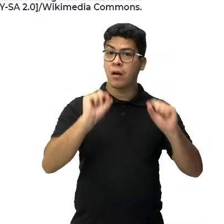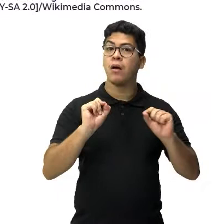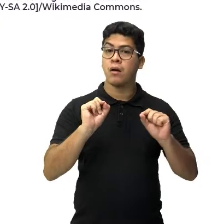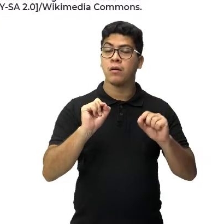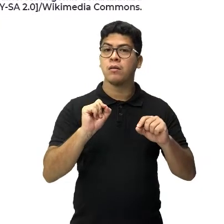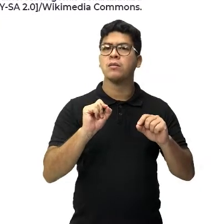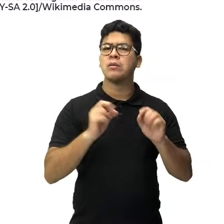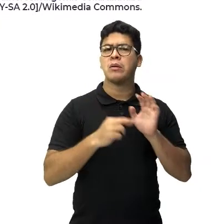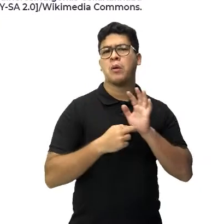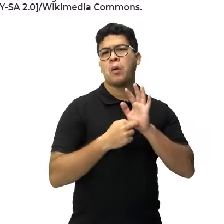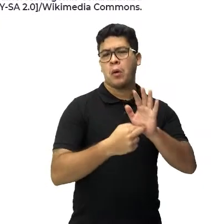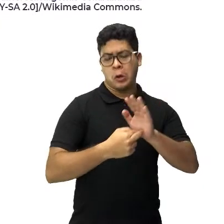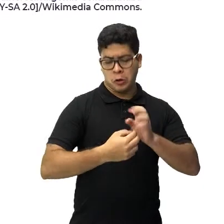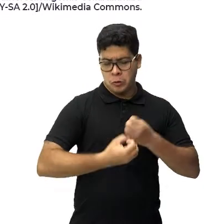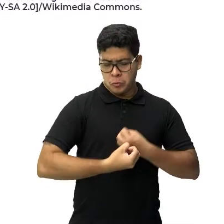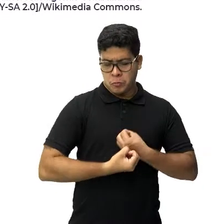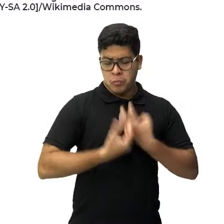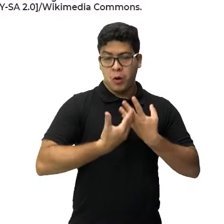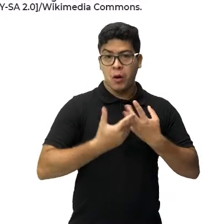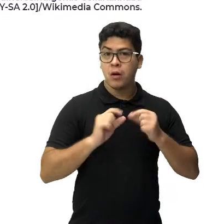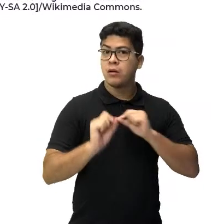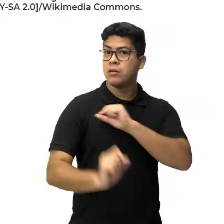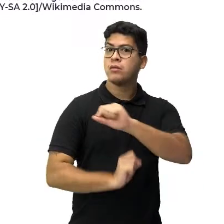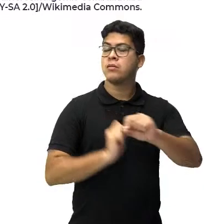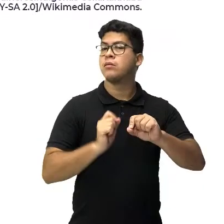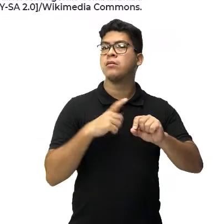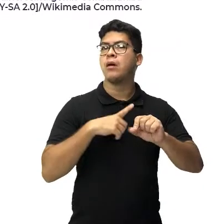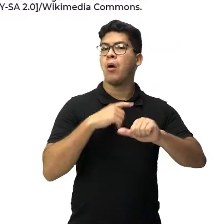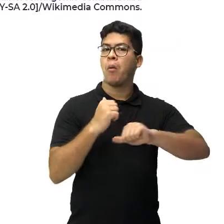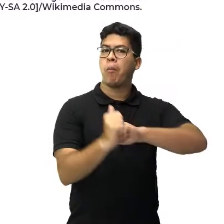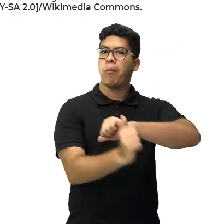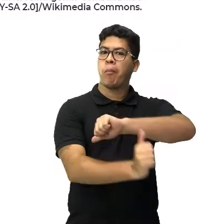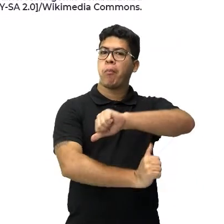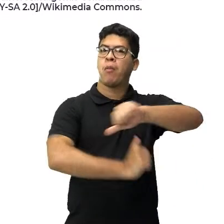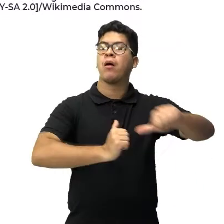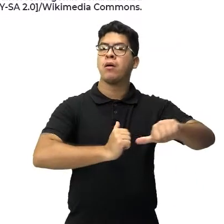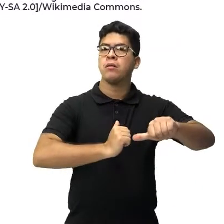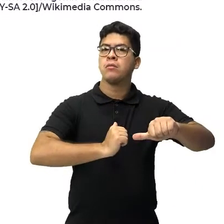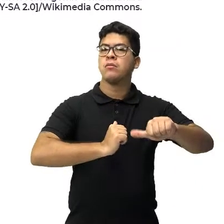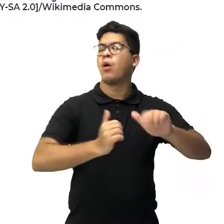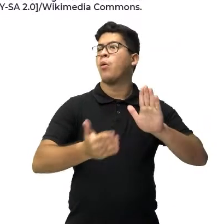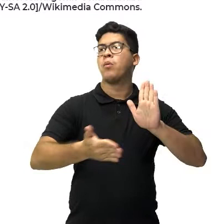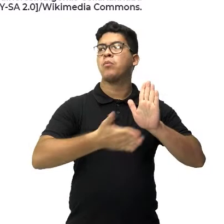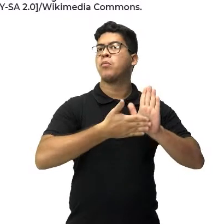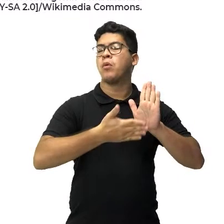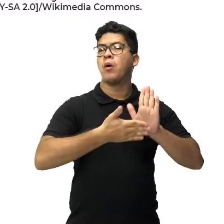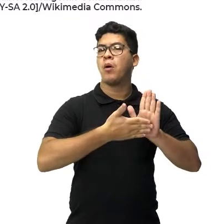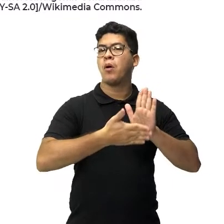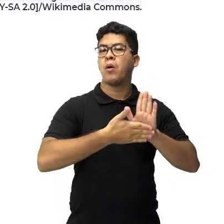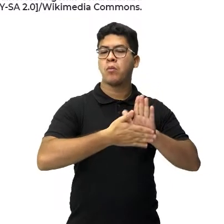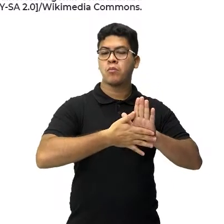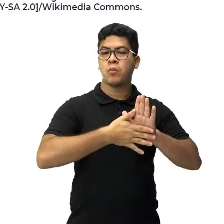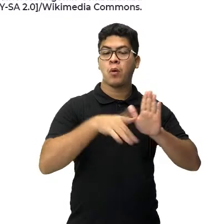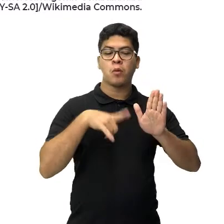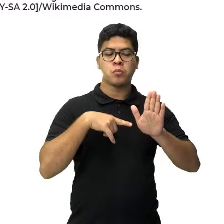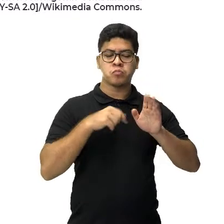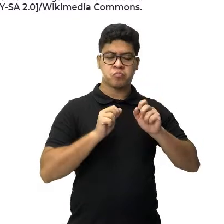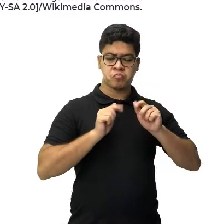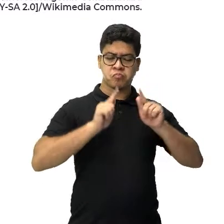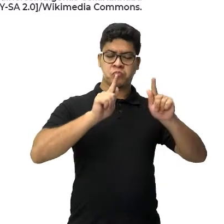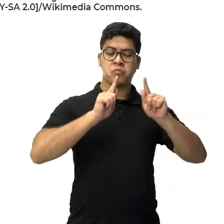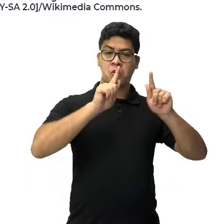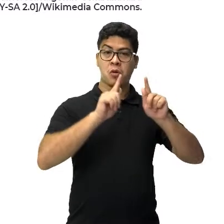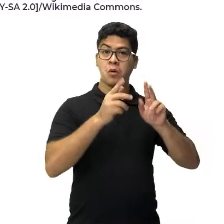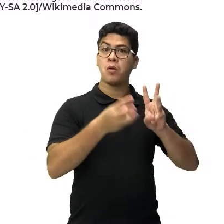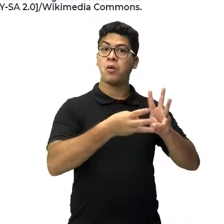enquanto expressão, categoria, no próximo movimento, no próprio movimento indígena, nascido,